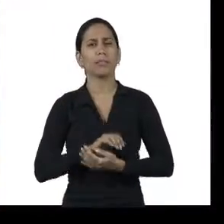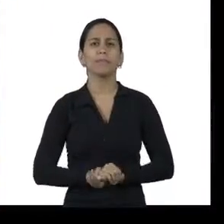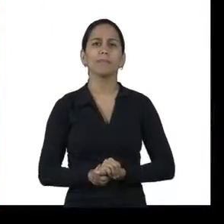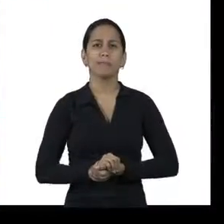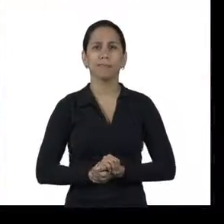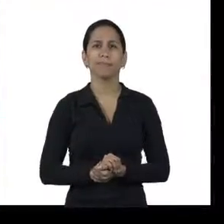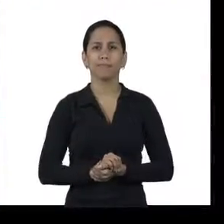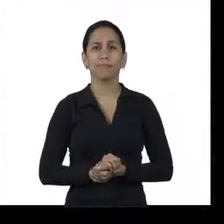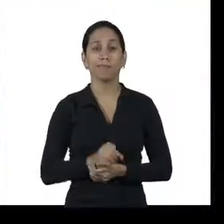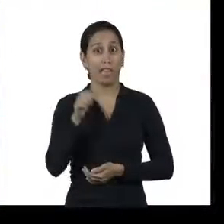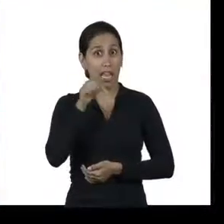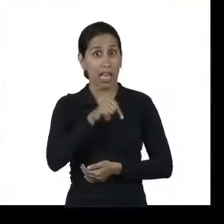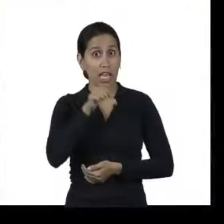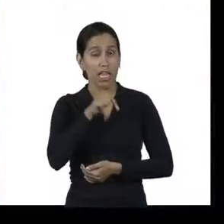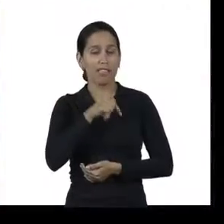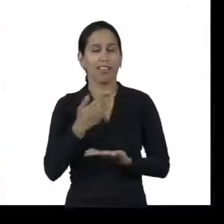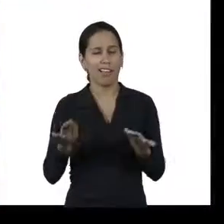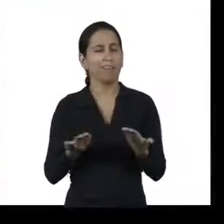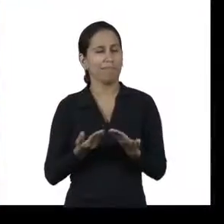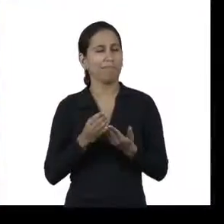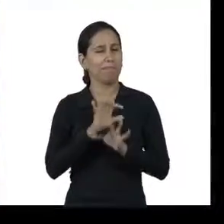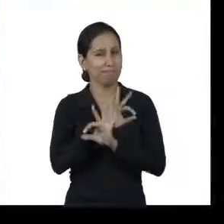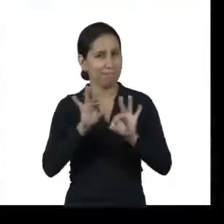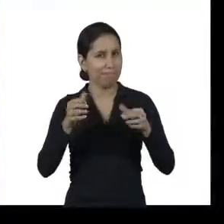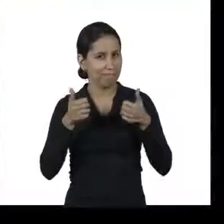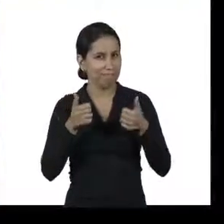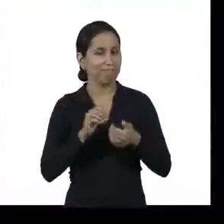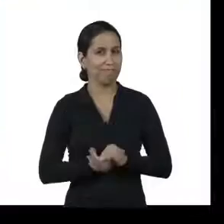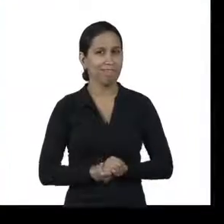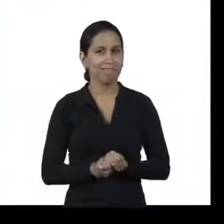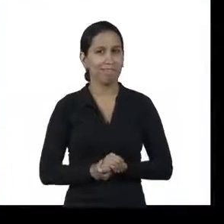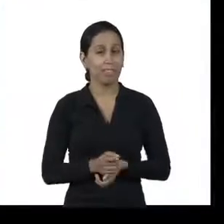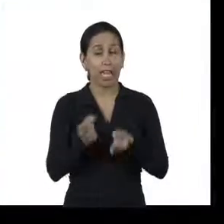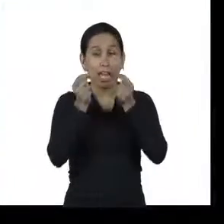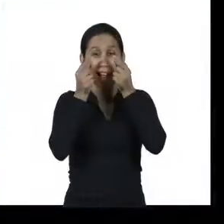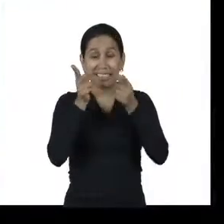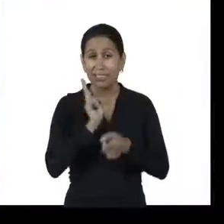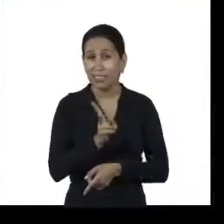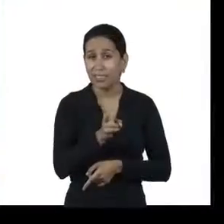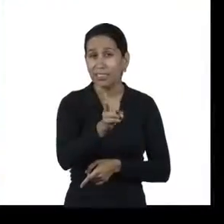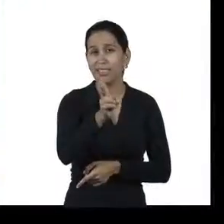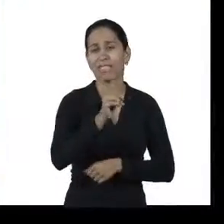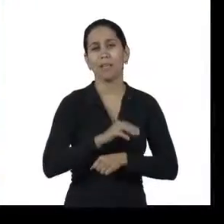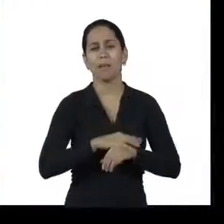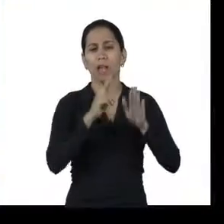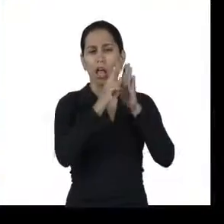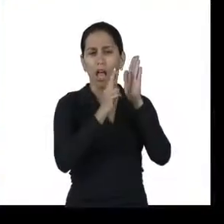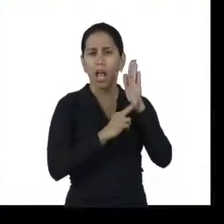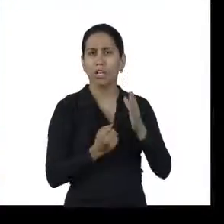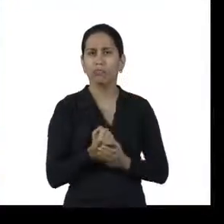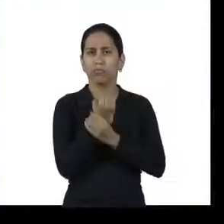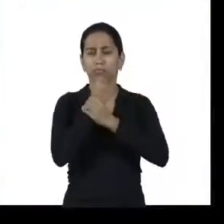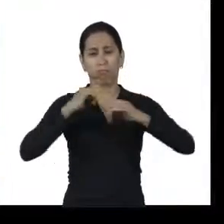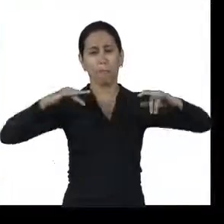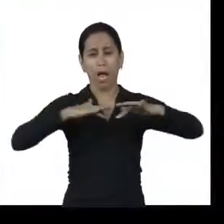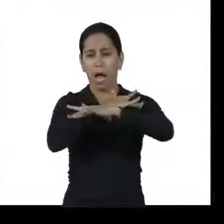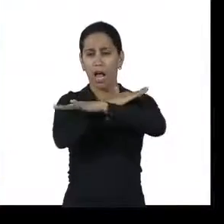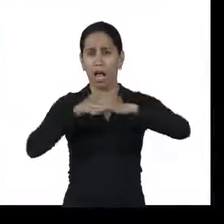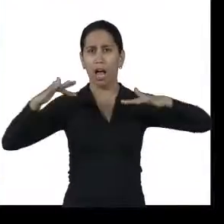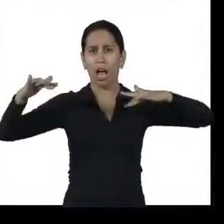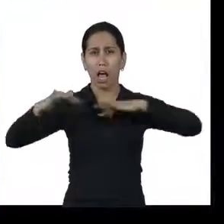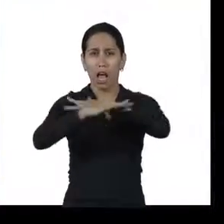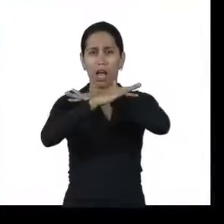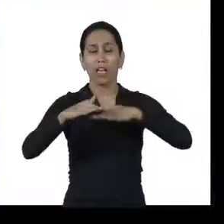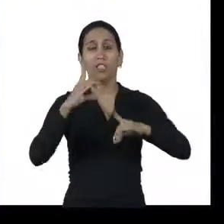todos. Esse foi um episódio e tanto. Fique sempre atento às regras de segurança ao circular pela mineradora. Te vejo